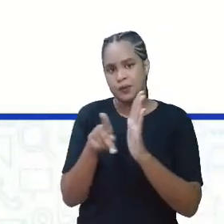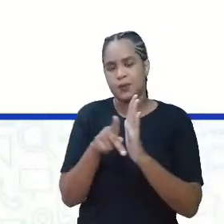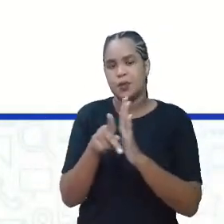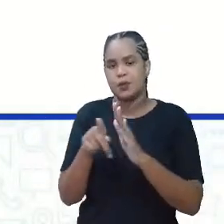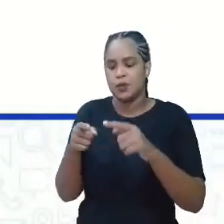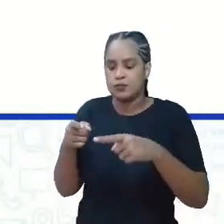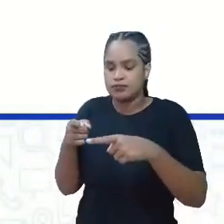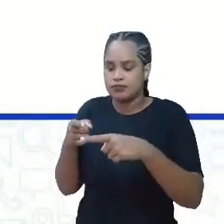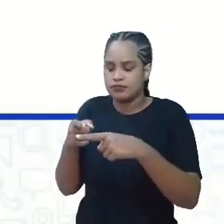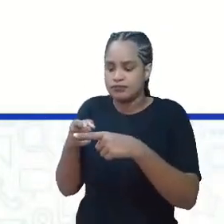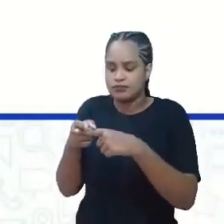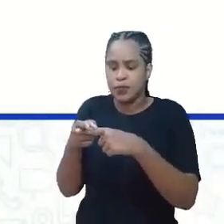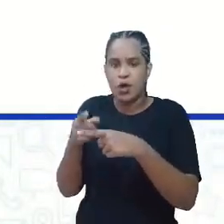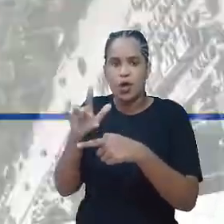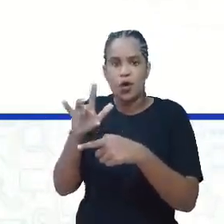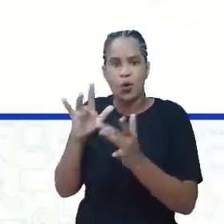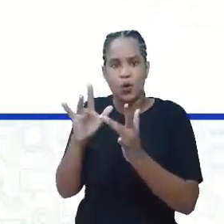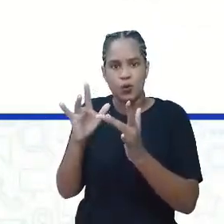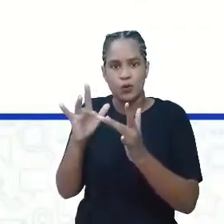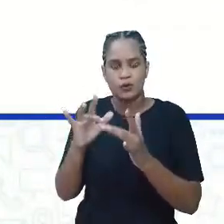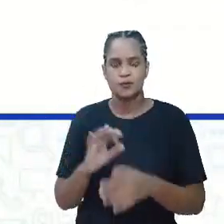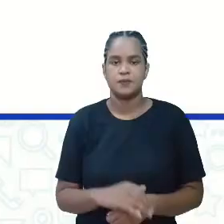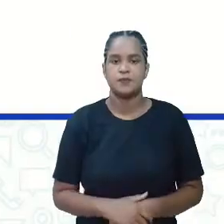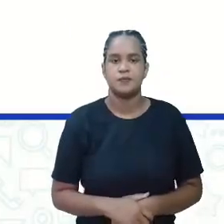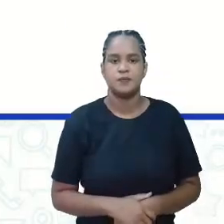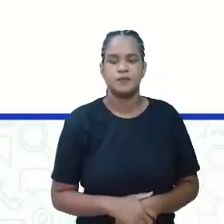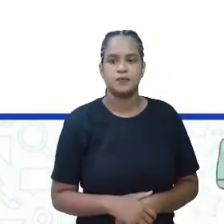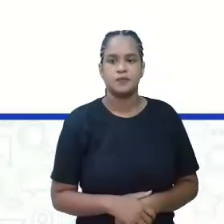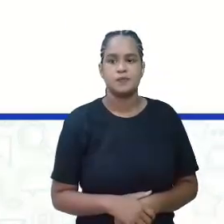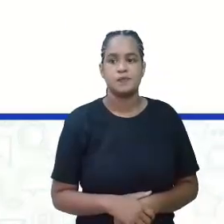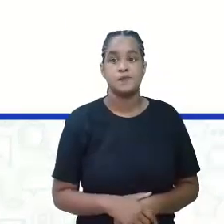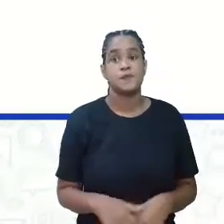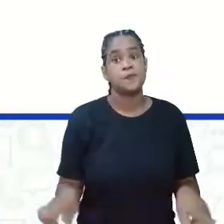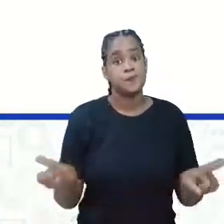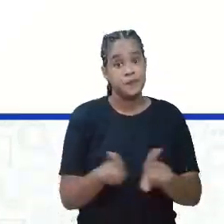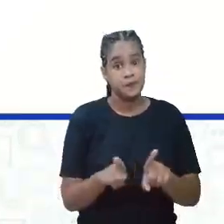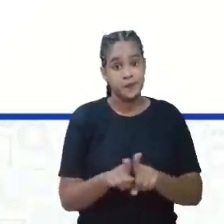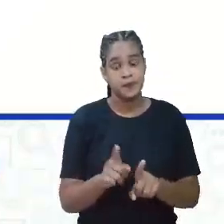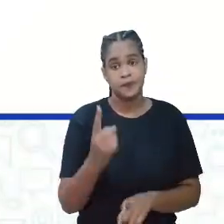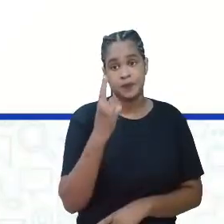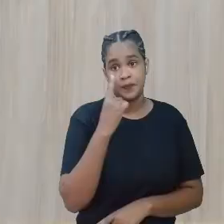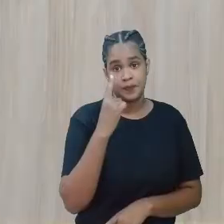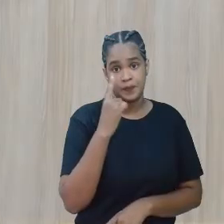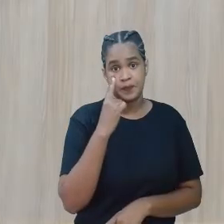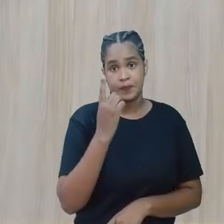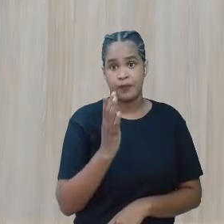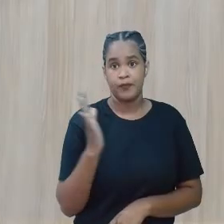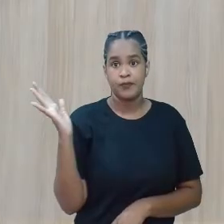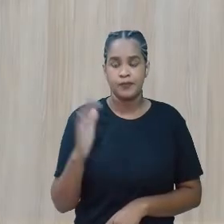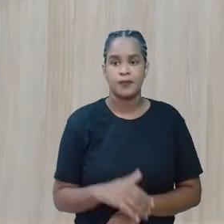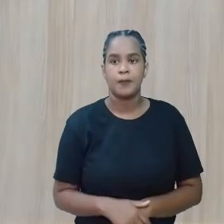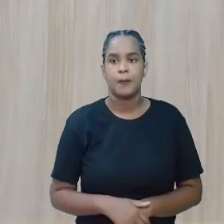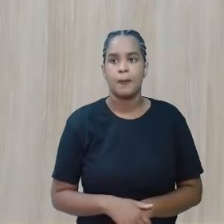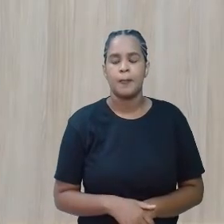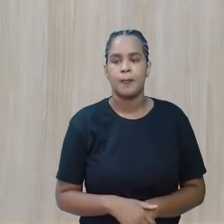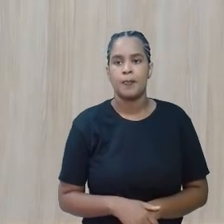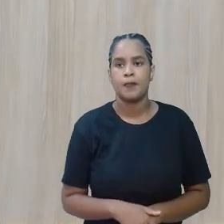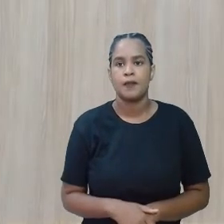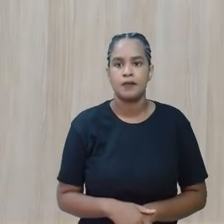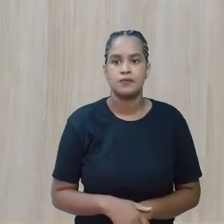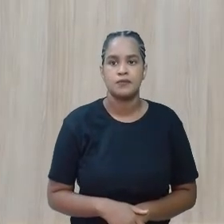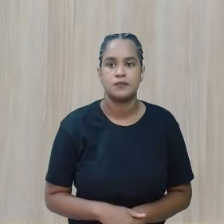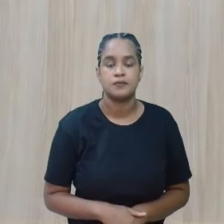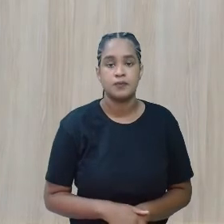paralelas, tá joia? Vamos embora. A gente tem aqui agora, ó, a formação, certo,